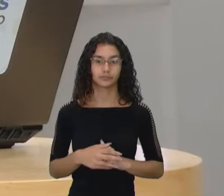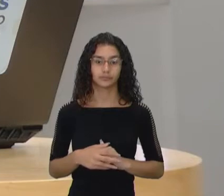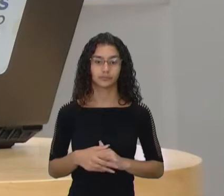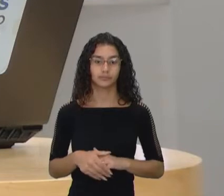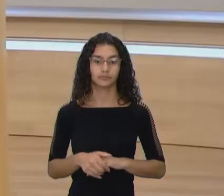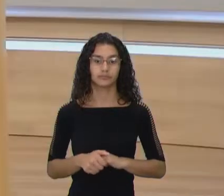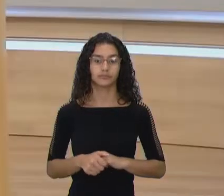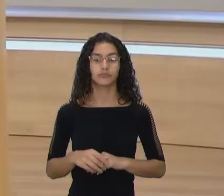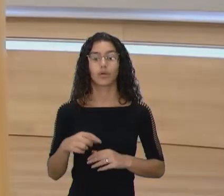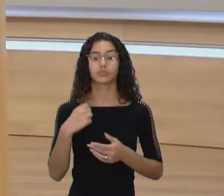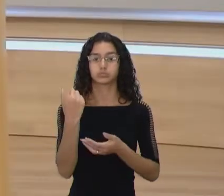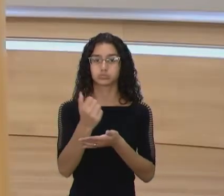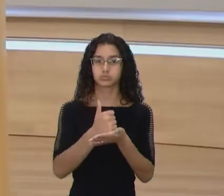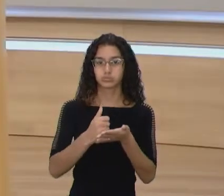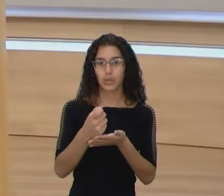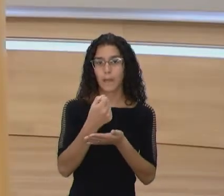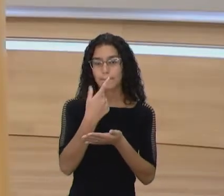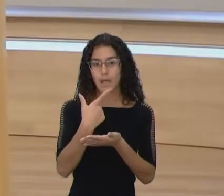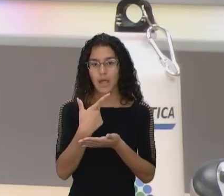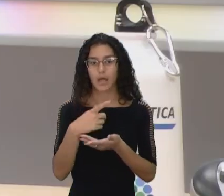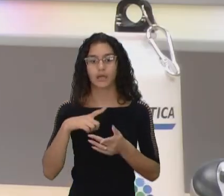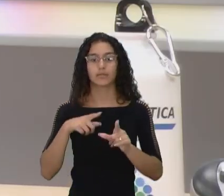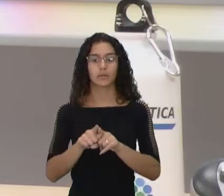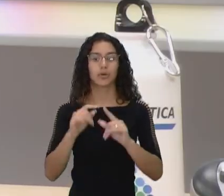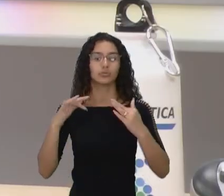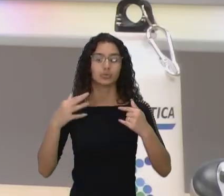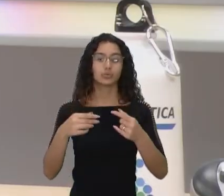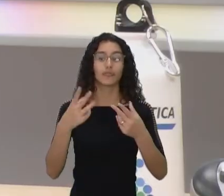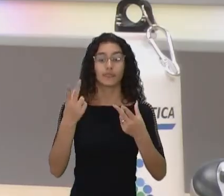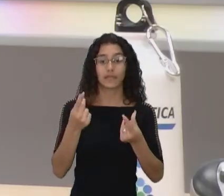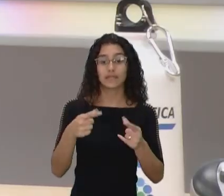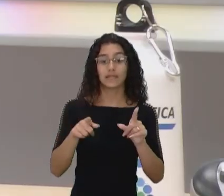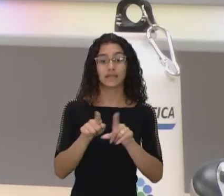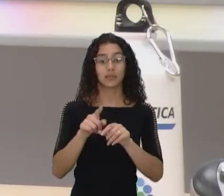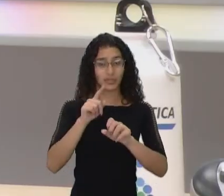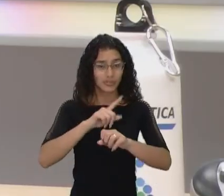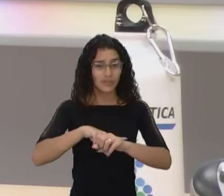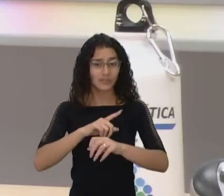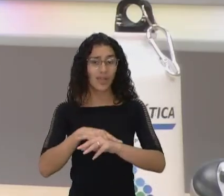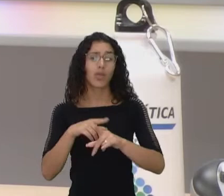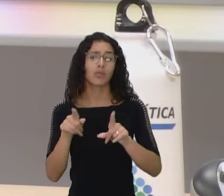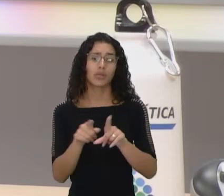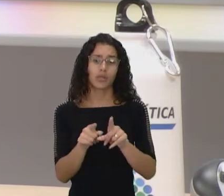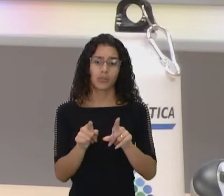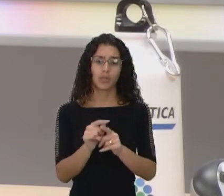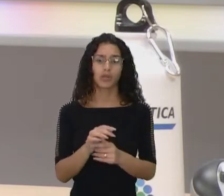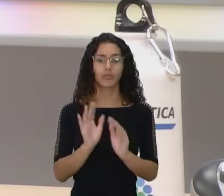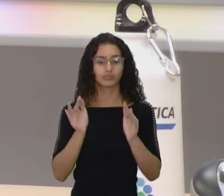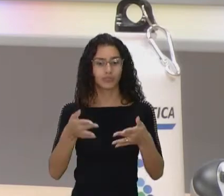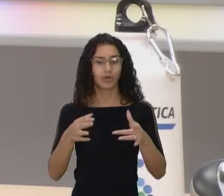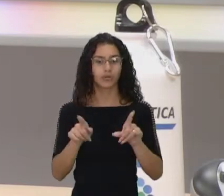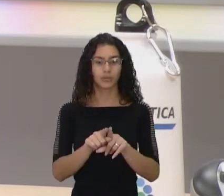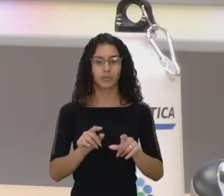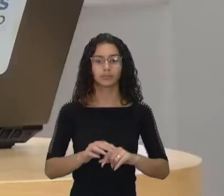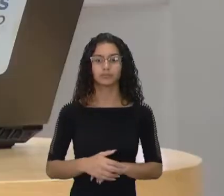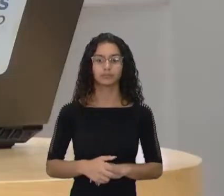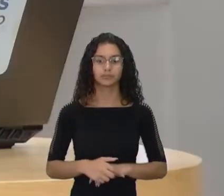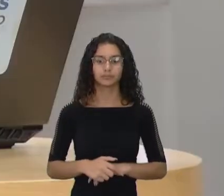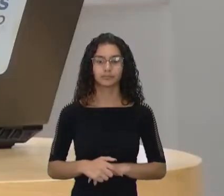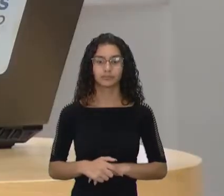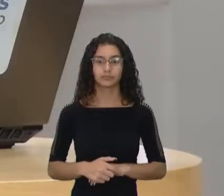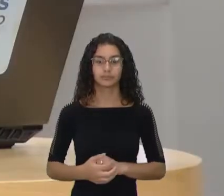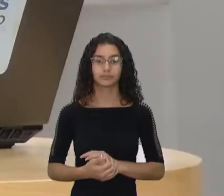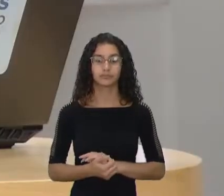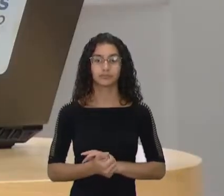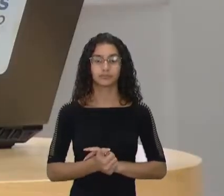Quem deu o remédio, quem com a teve higiene. Todo esse gasto, tanto financeiro quanto de tempo também, né? De dedicação com isso, né? Sim. Também. Quem